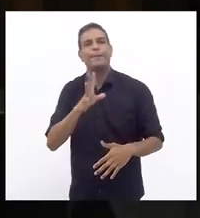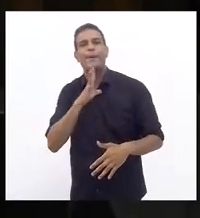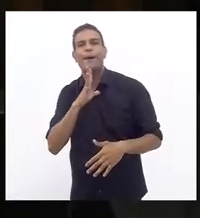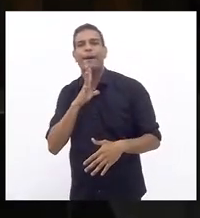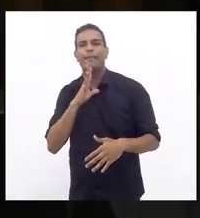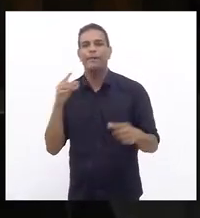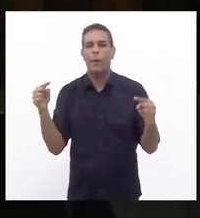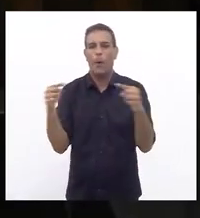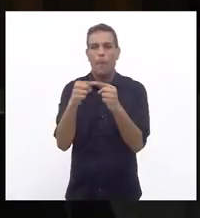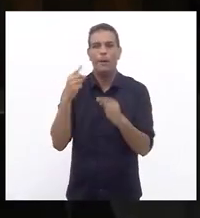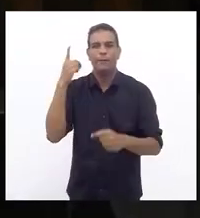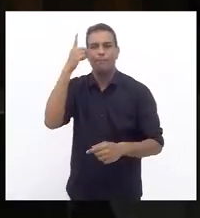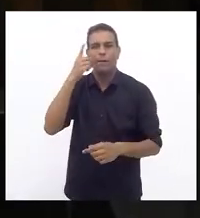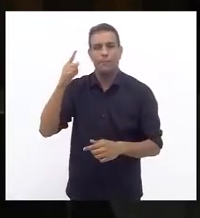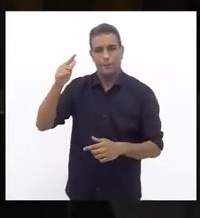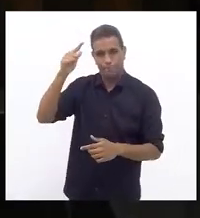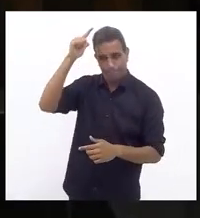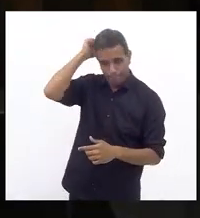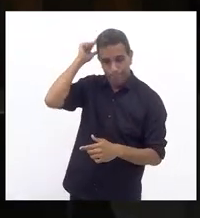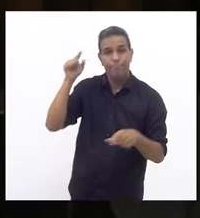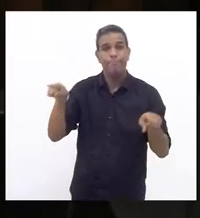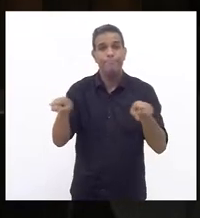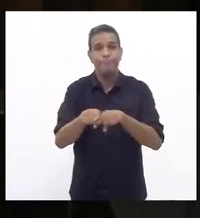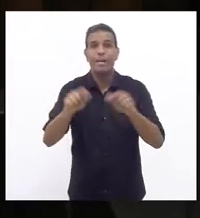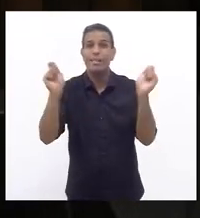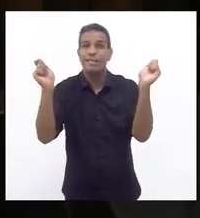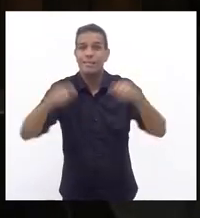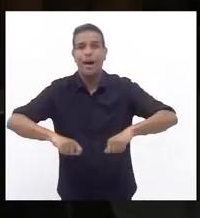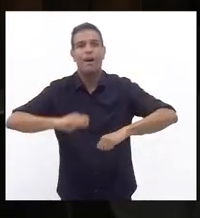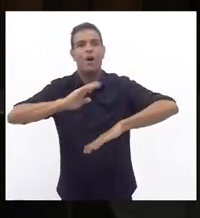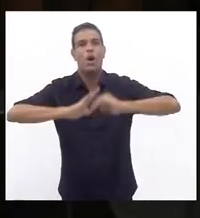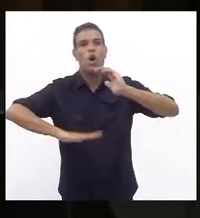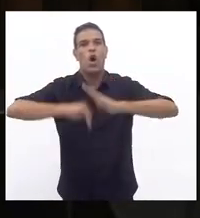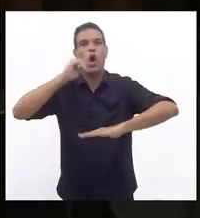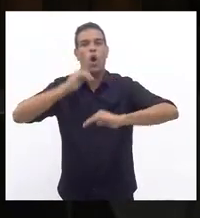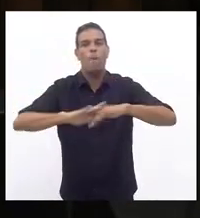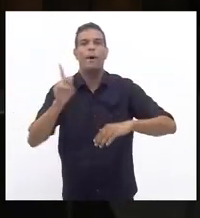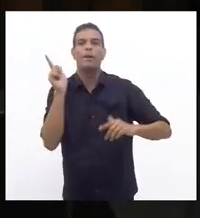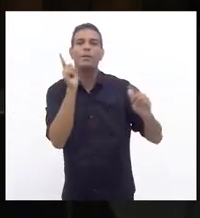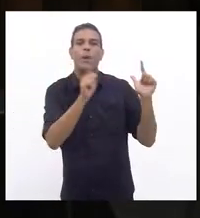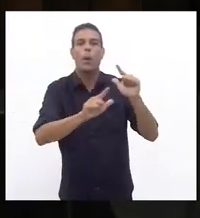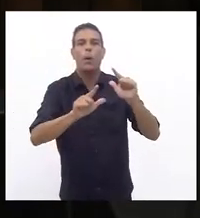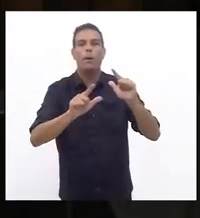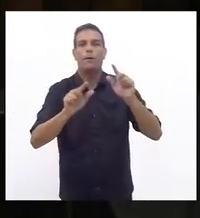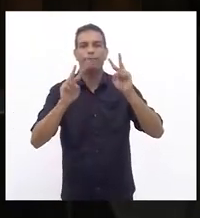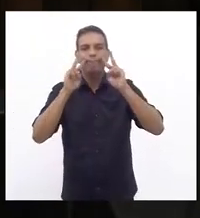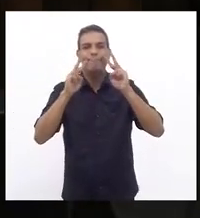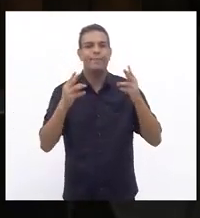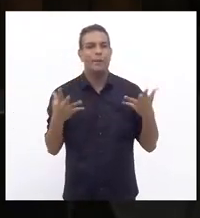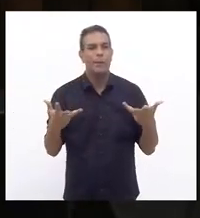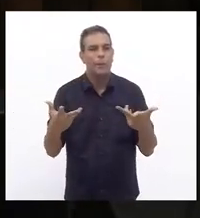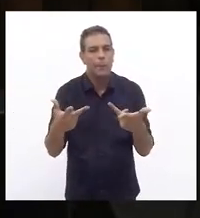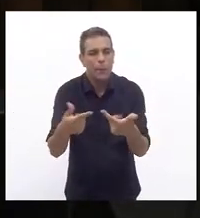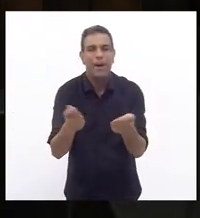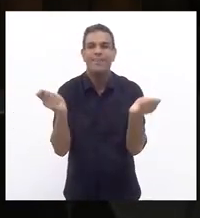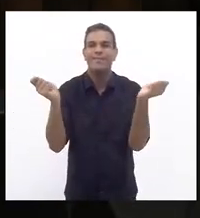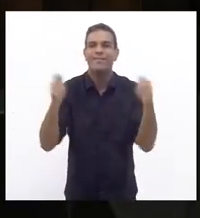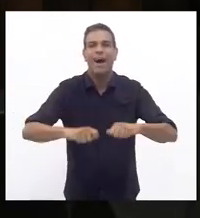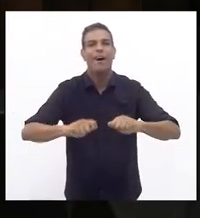Paulo, eles têm capacidade, eles fazem chegar água de qualidade, eles têm